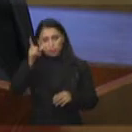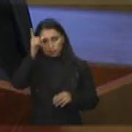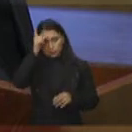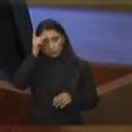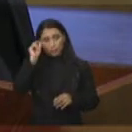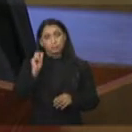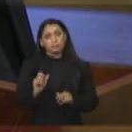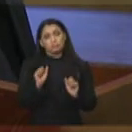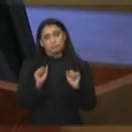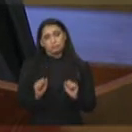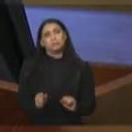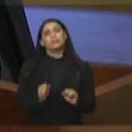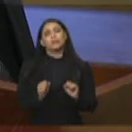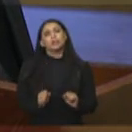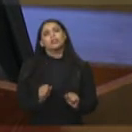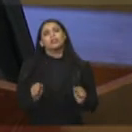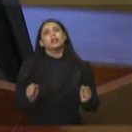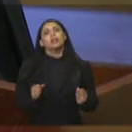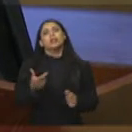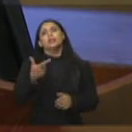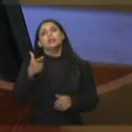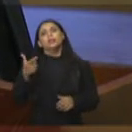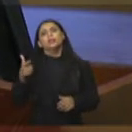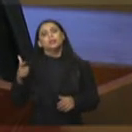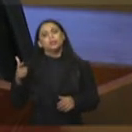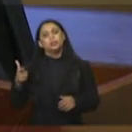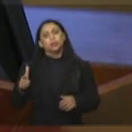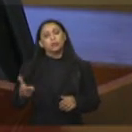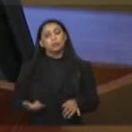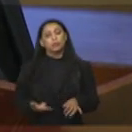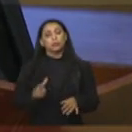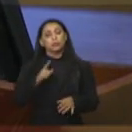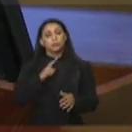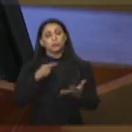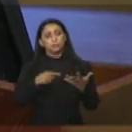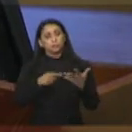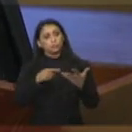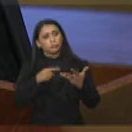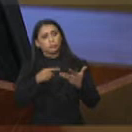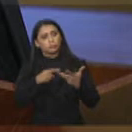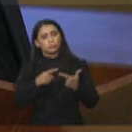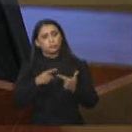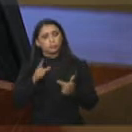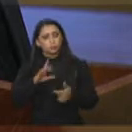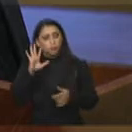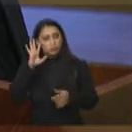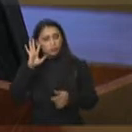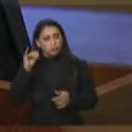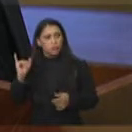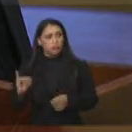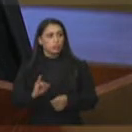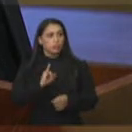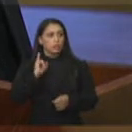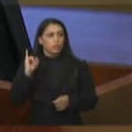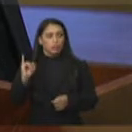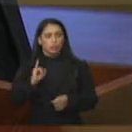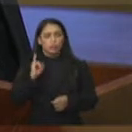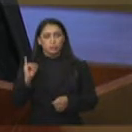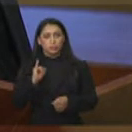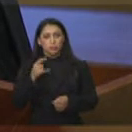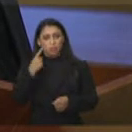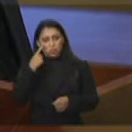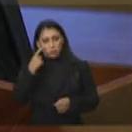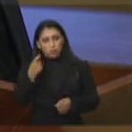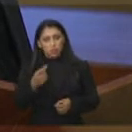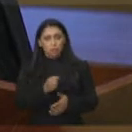Supremo poderá, ao lado de outros requisitos de admissibilidade, emitir juízo sobre a relevância e o interesse público